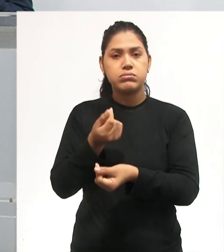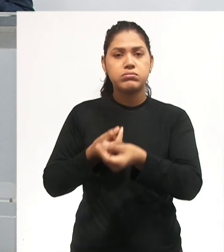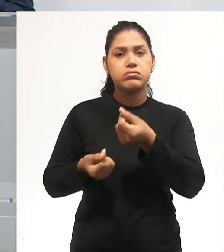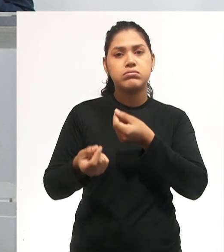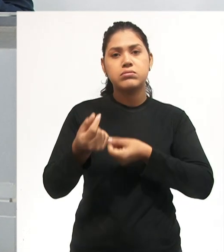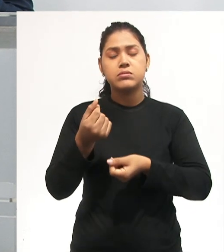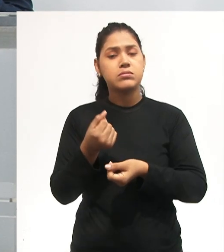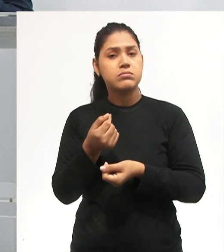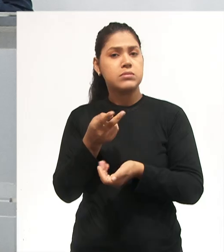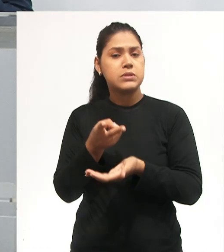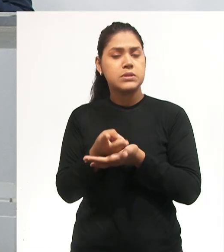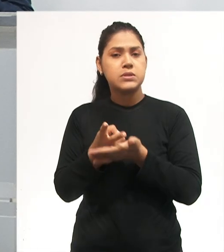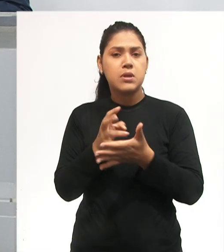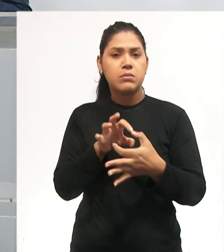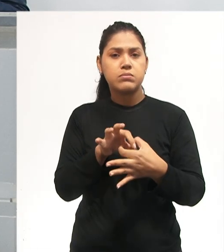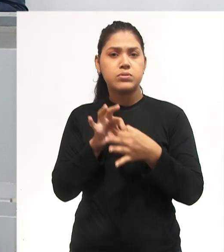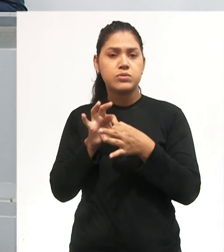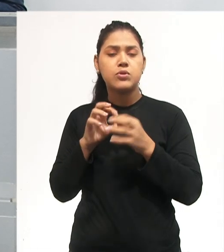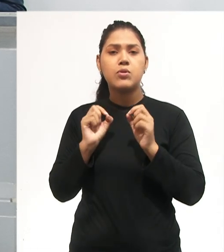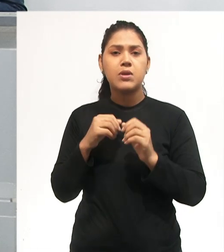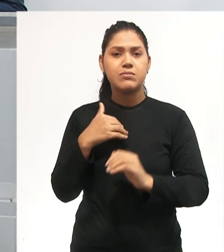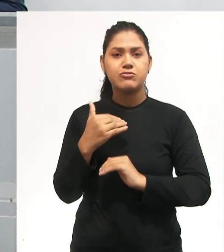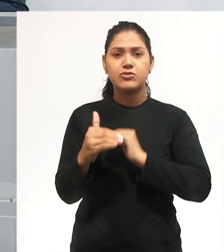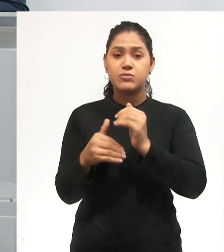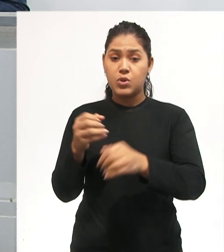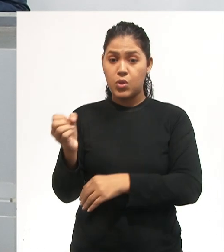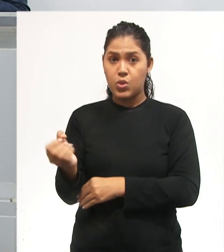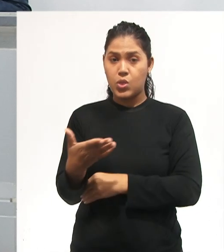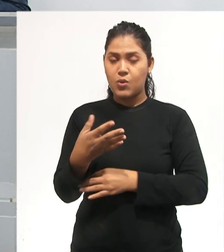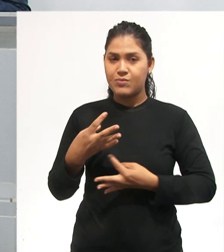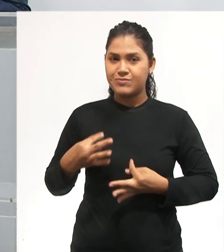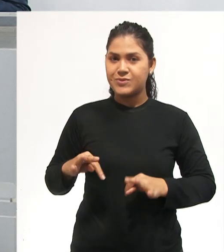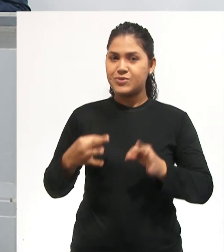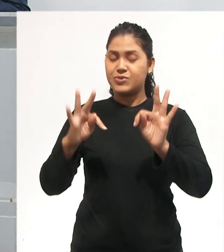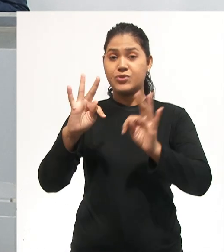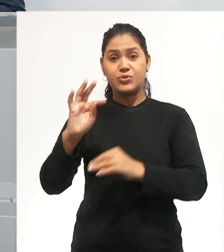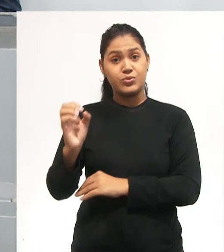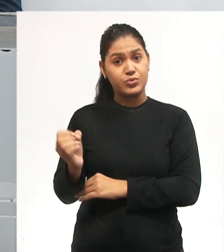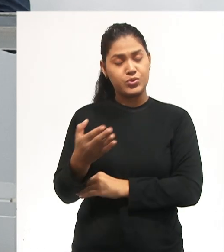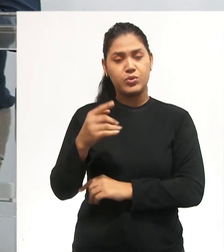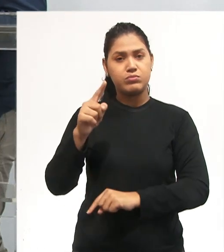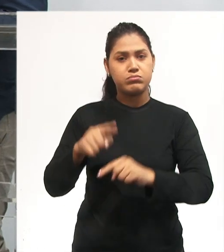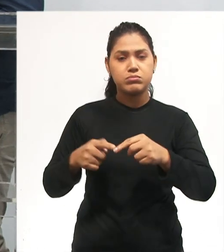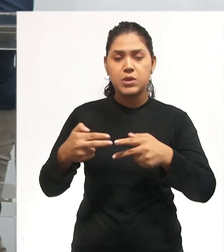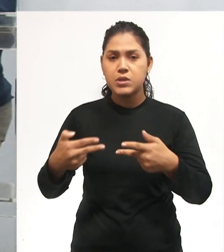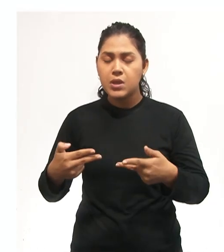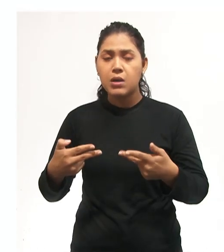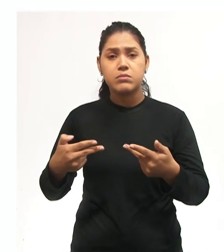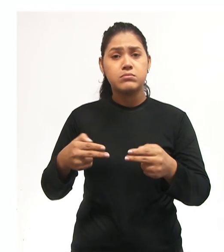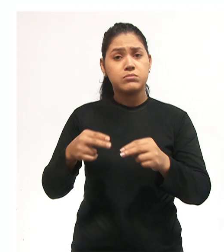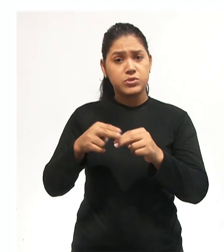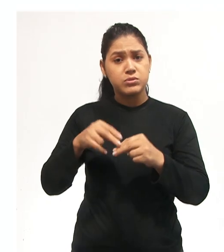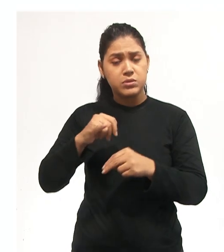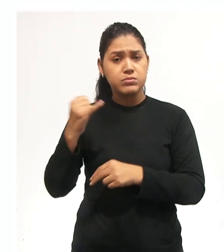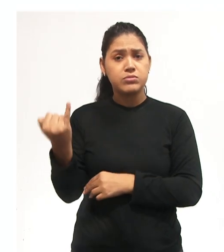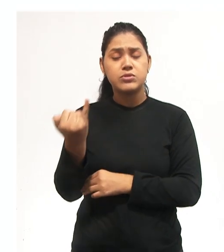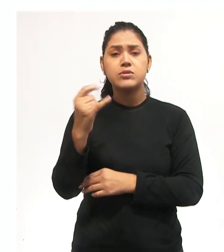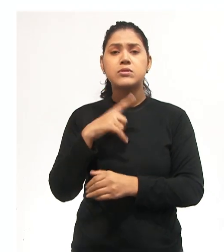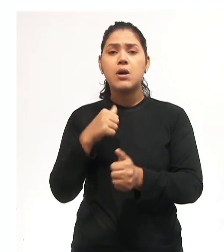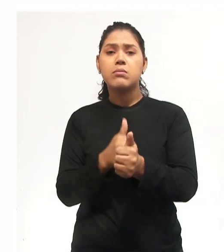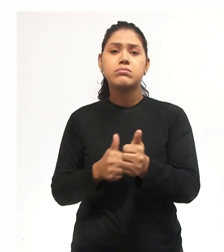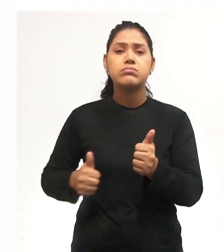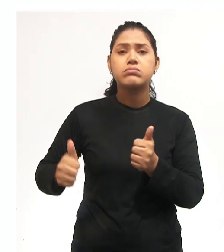estão atrelados com o desenvolvimento de novos produtos e de novas tecnologias, tá? Então, o protagonismo na inovação,